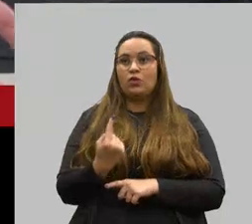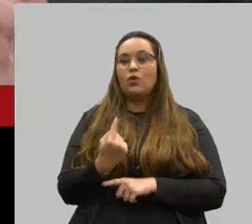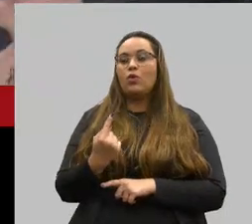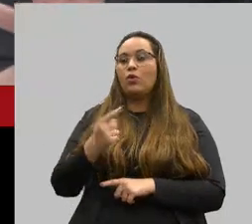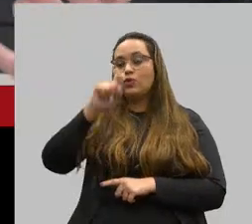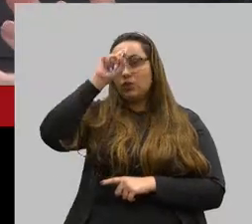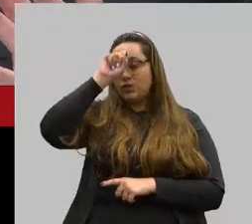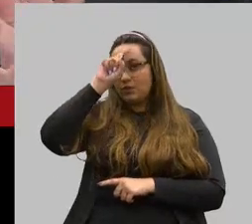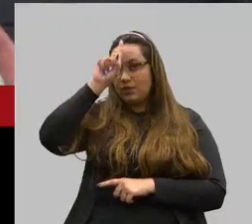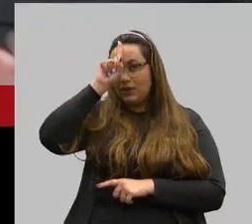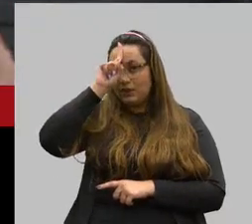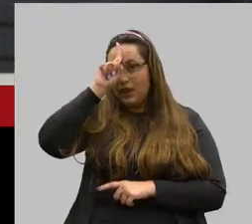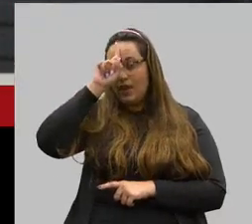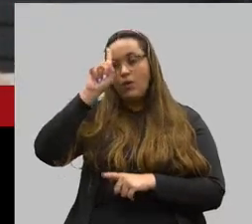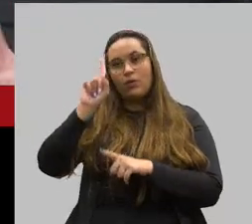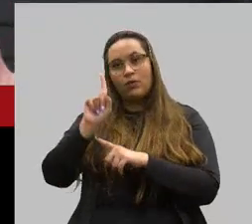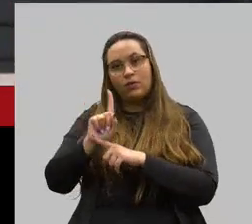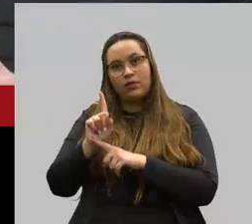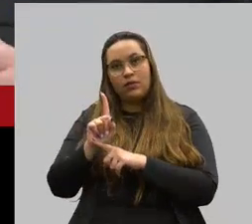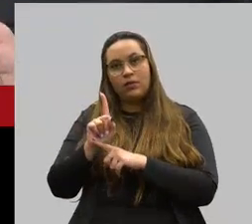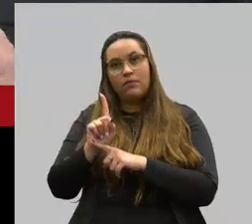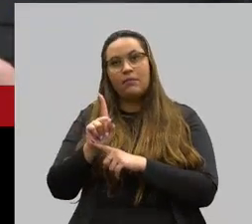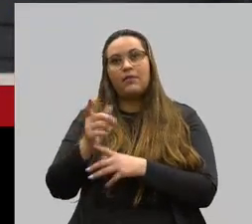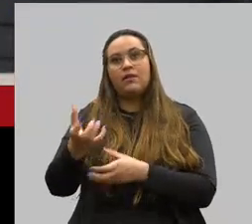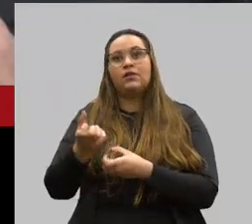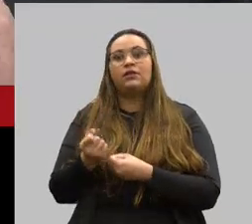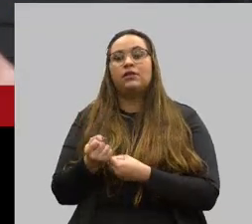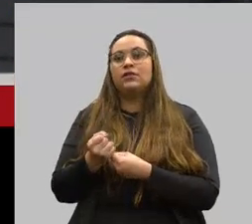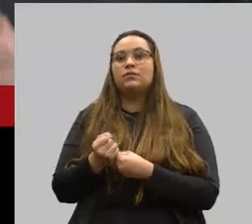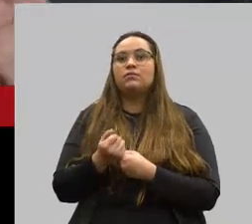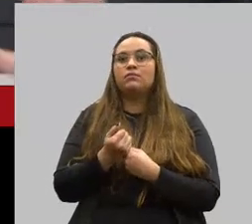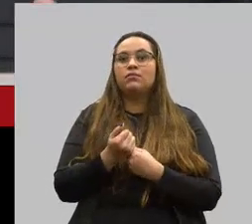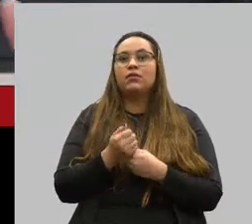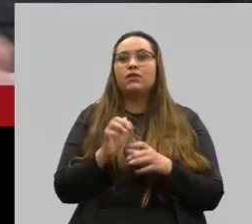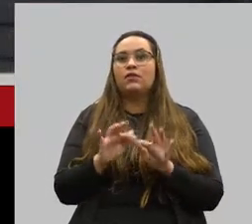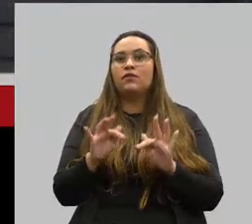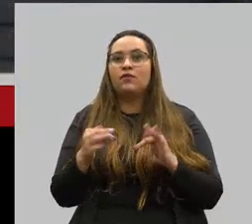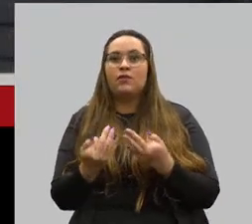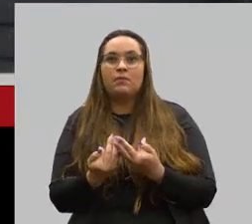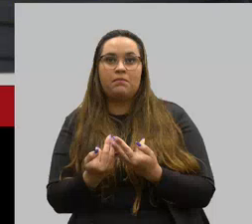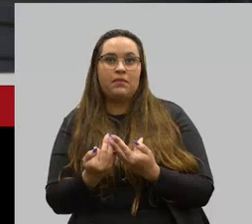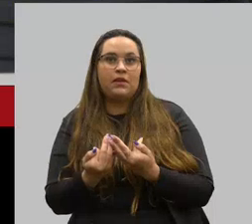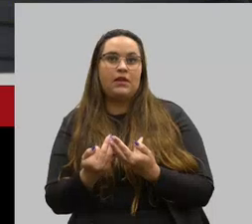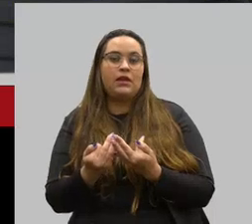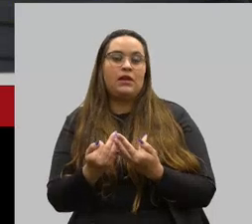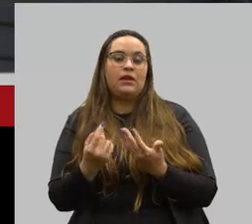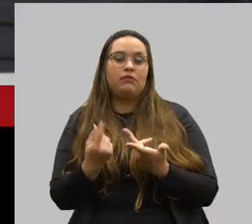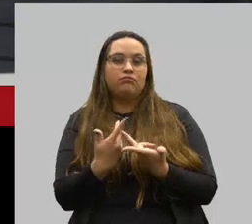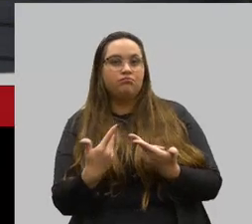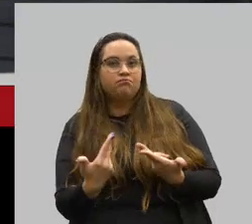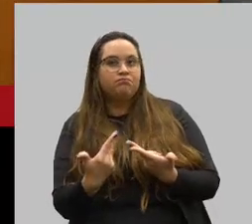esse seus familiares é um custo zero né então é uma estrutura que a gente tem